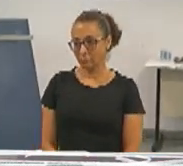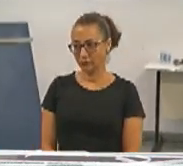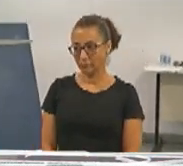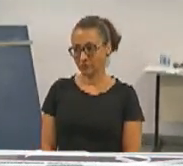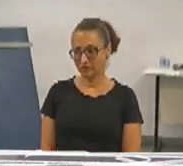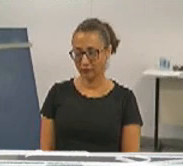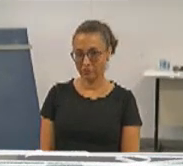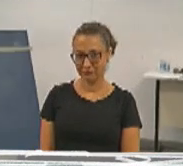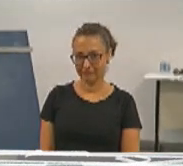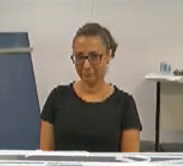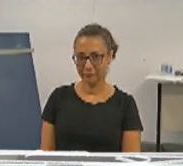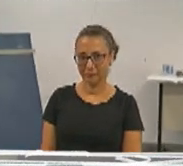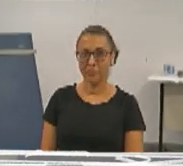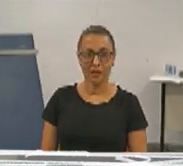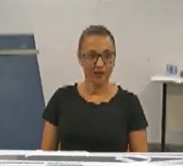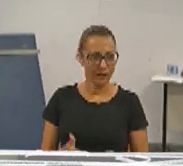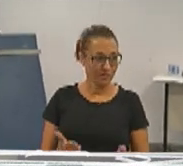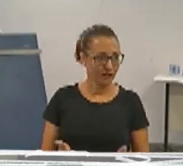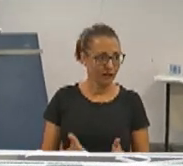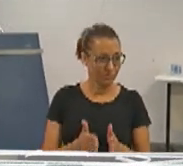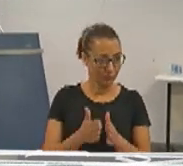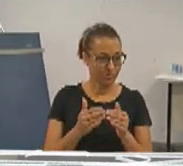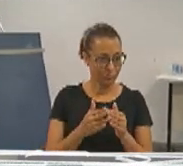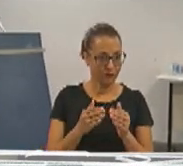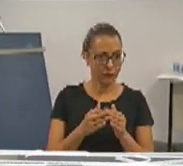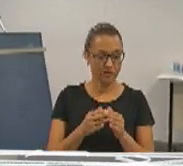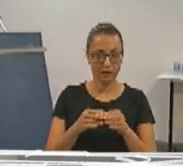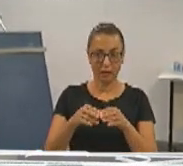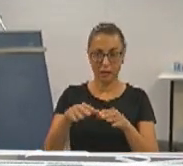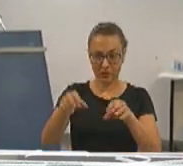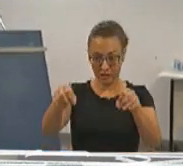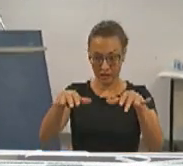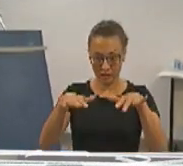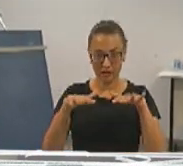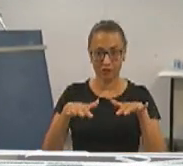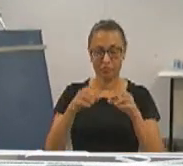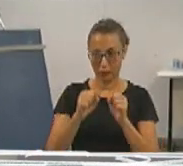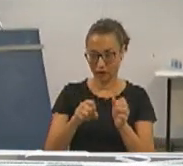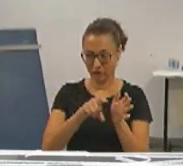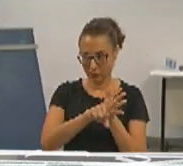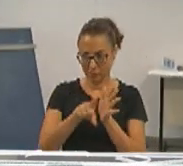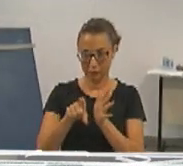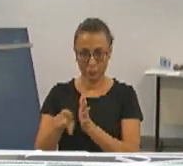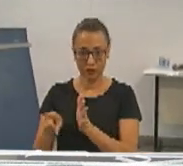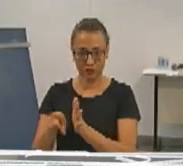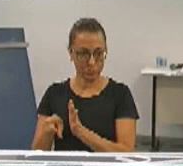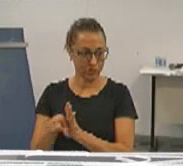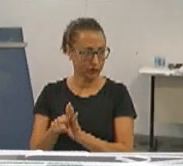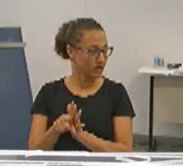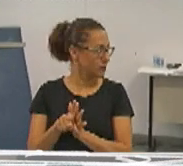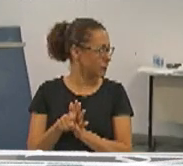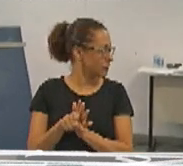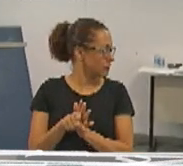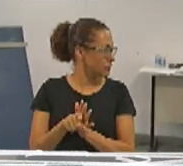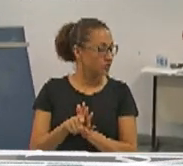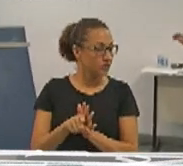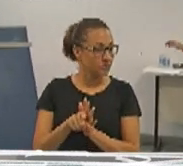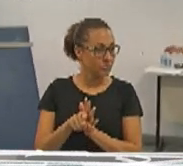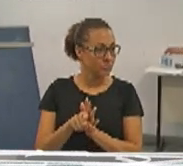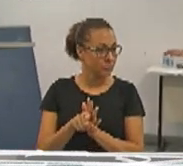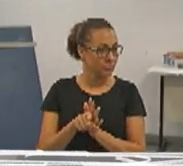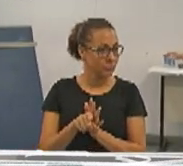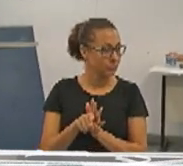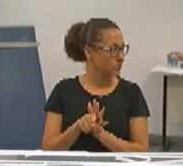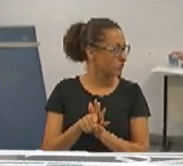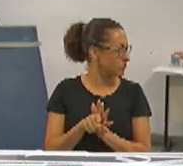Então, eu peço que a plateia se manifeste através das perguntas que podem ser feitas com os formulários já pré.